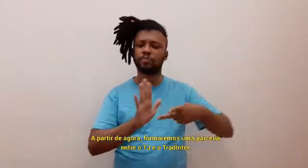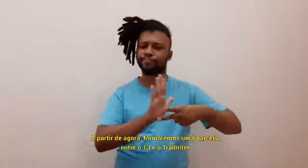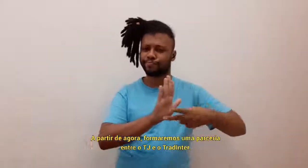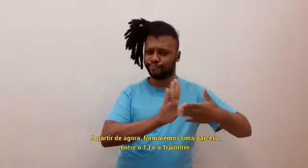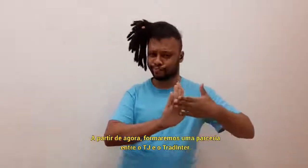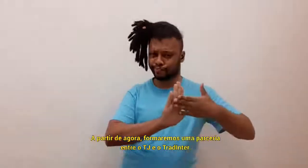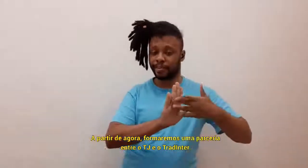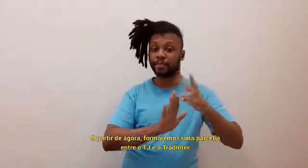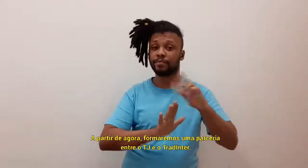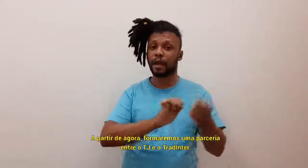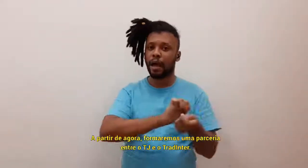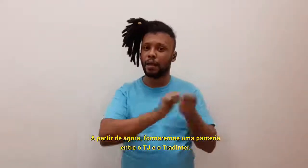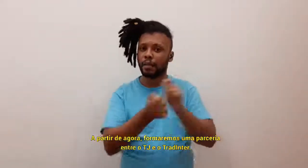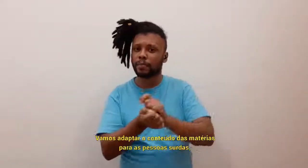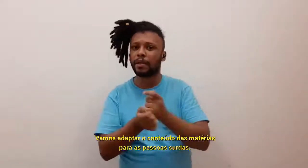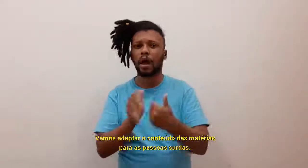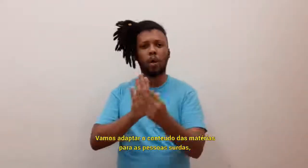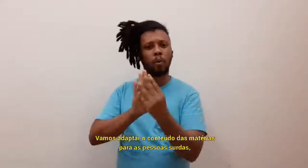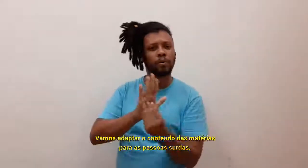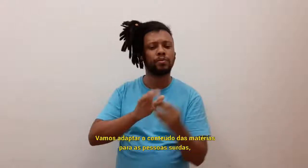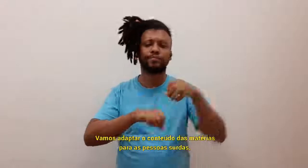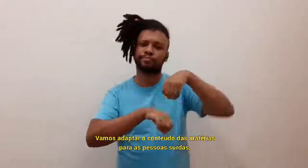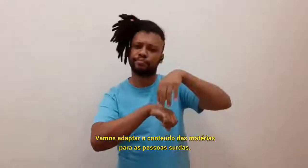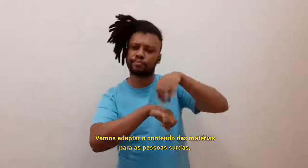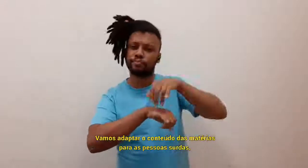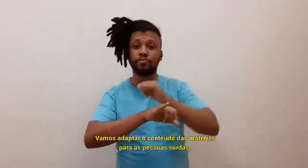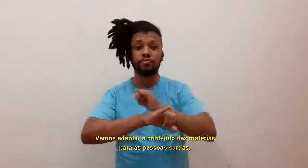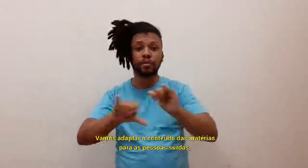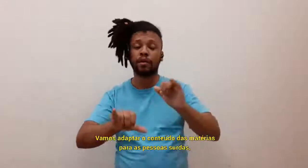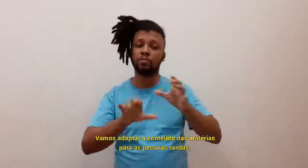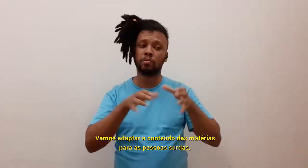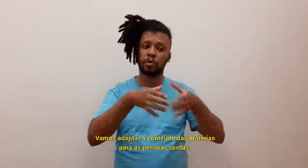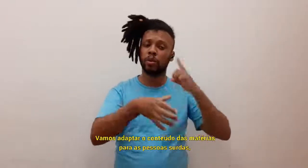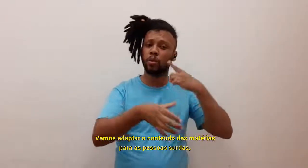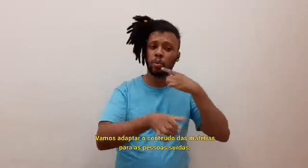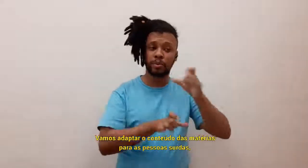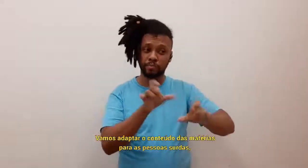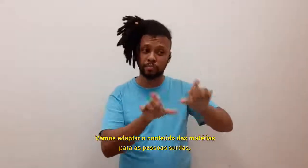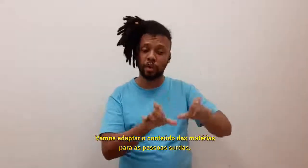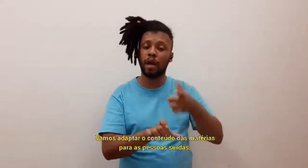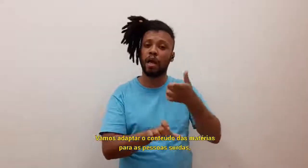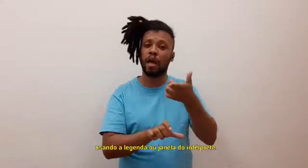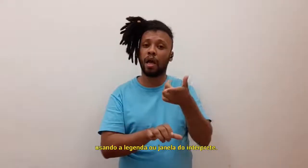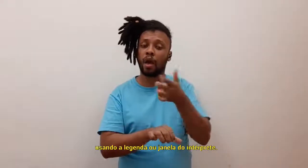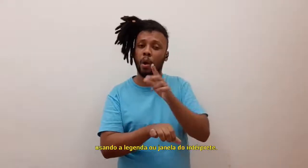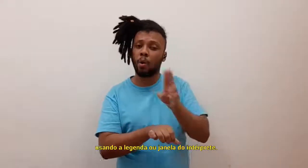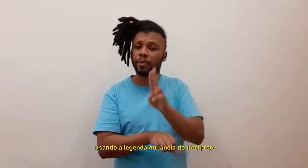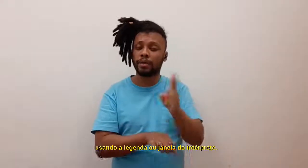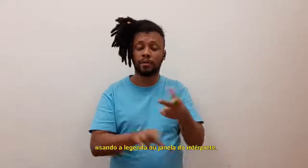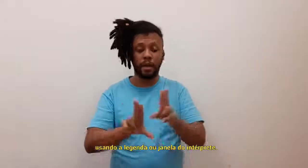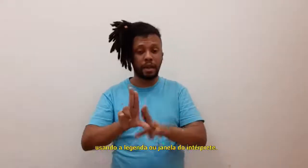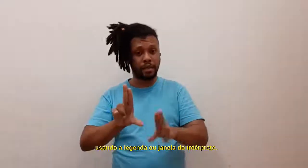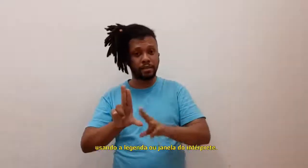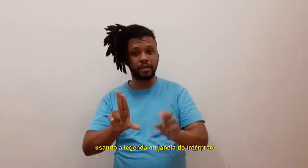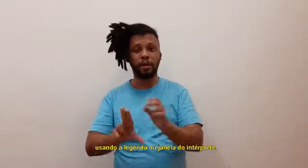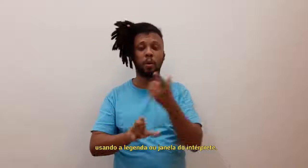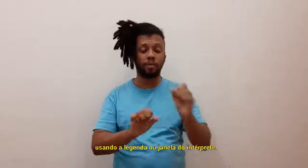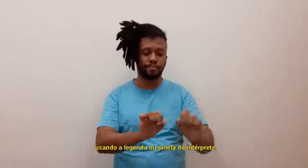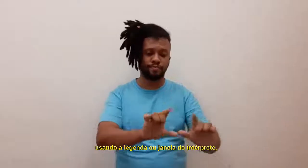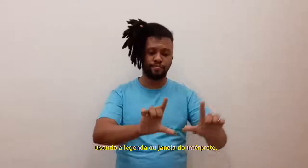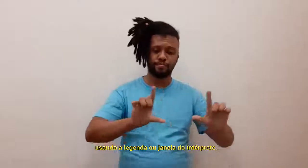e o Tradinter. Vamos adaptar o conteúdo das matérias para as pessoas surdas, usando a legenda